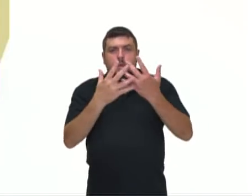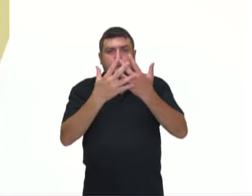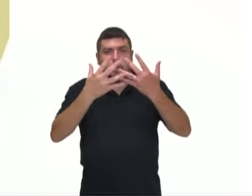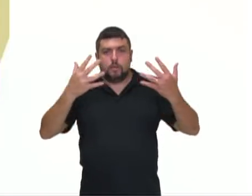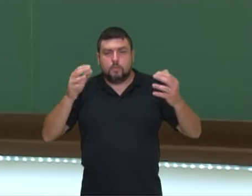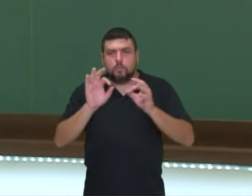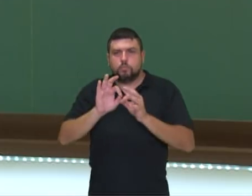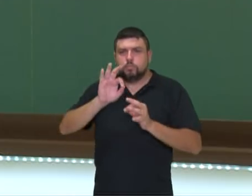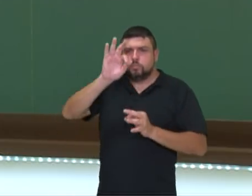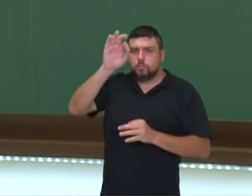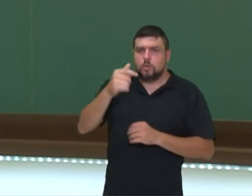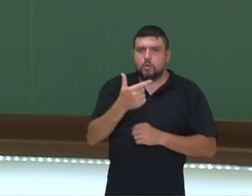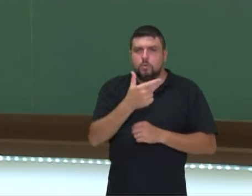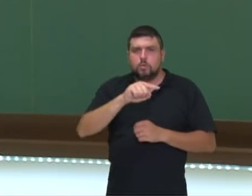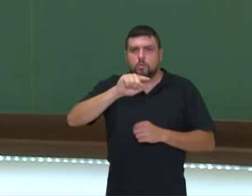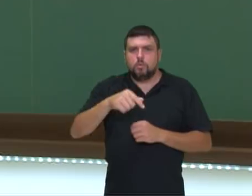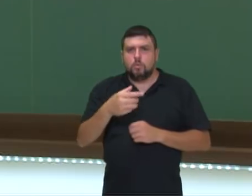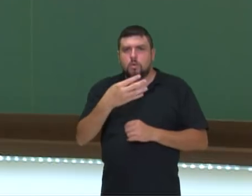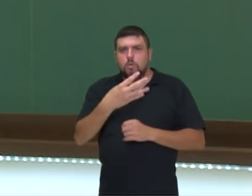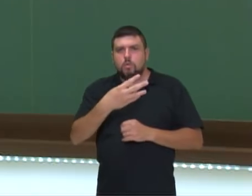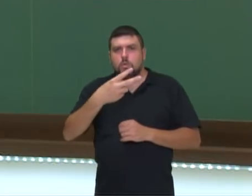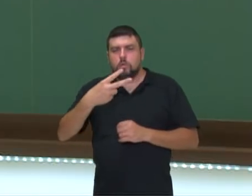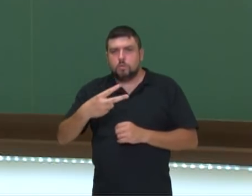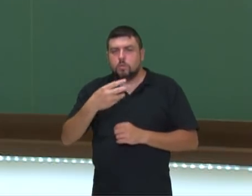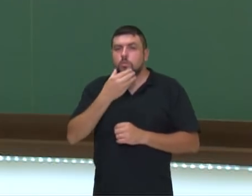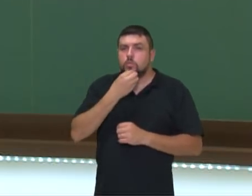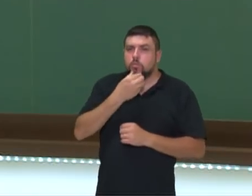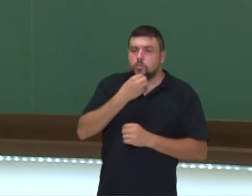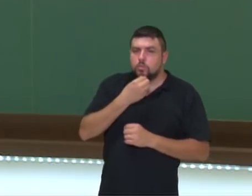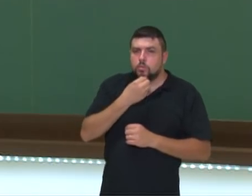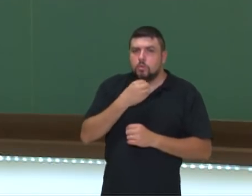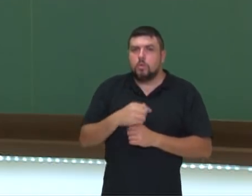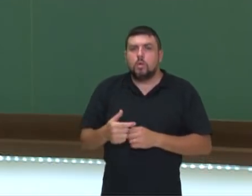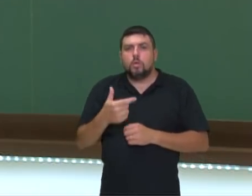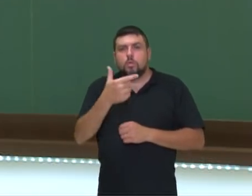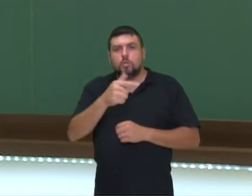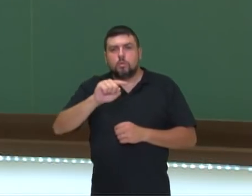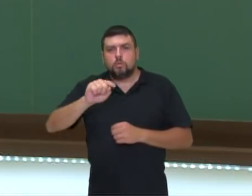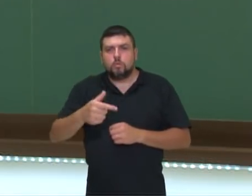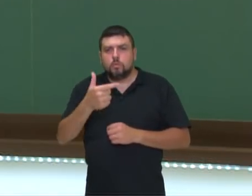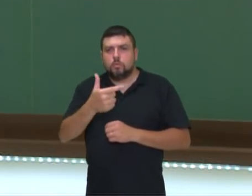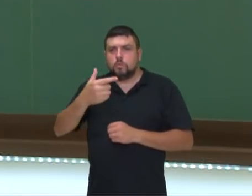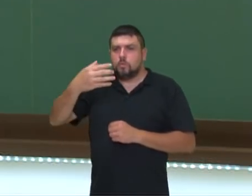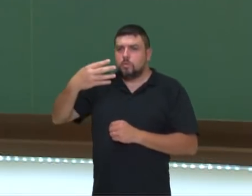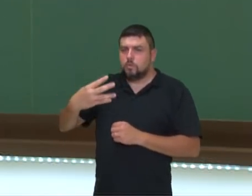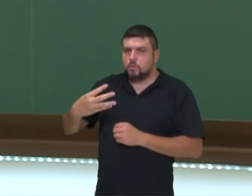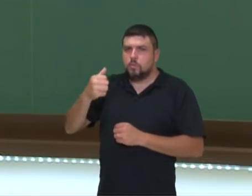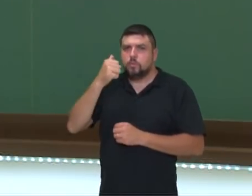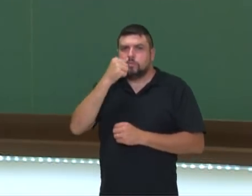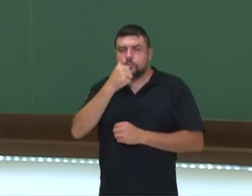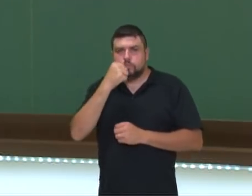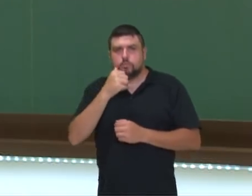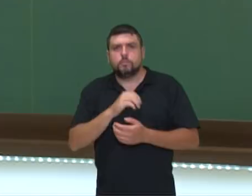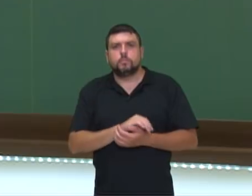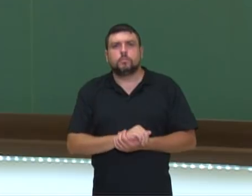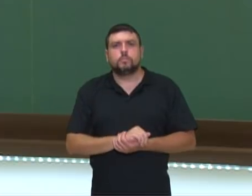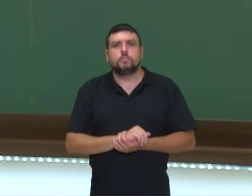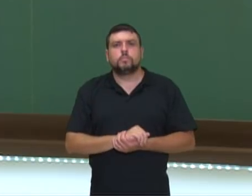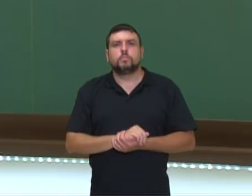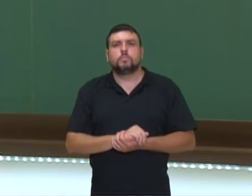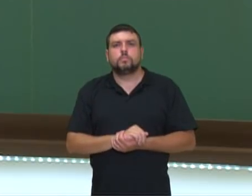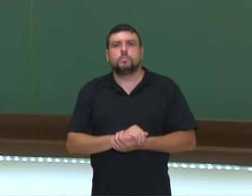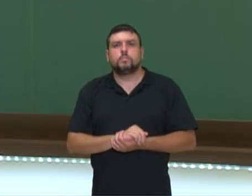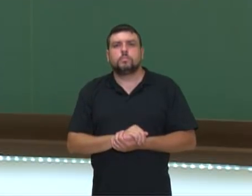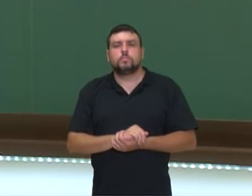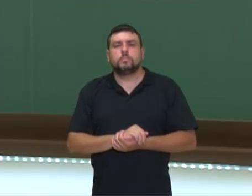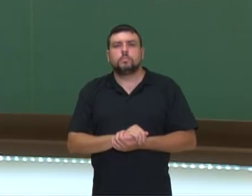e 2,24 no feminino. E aqui em volta é aquela área livre que nós citamos anteriormente, que precisa do espaço,